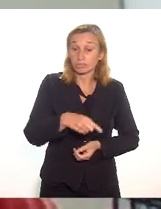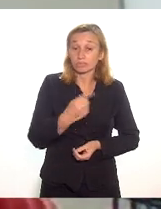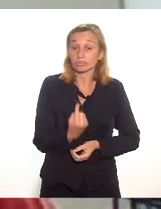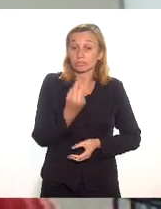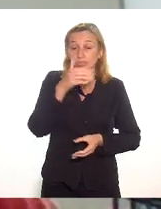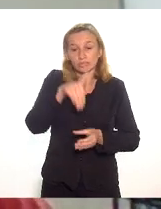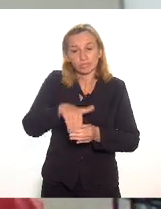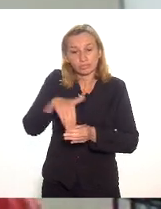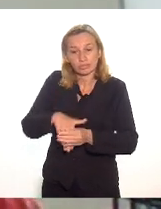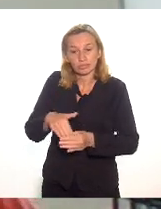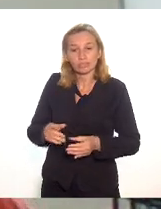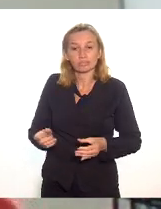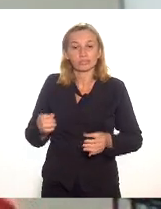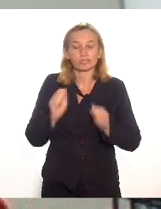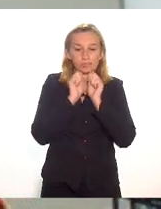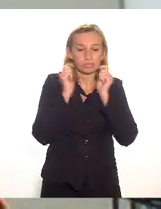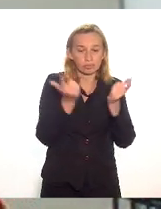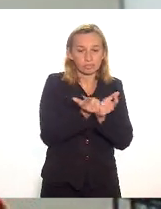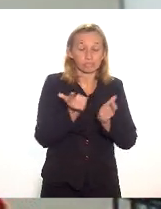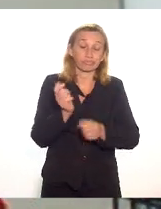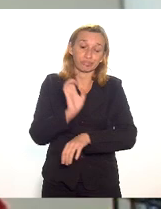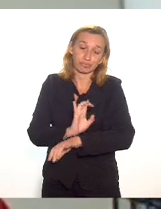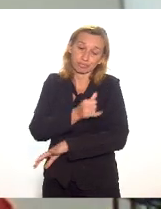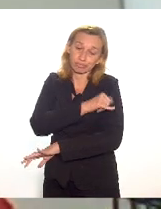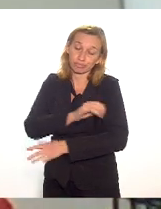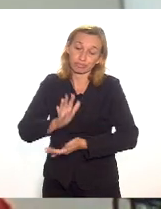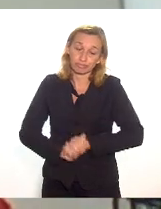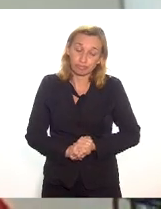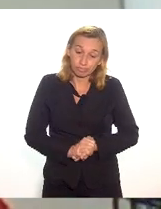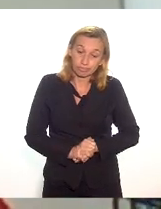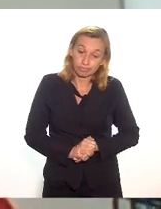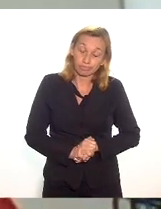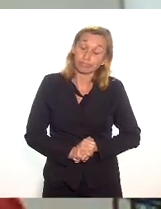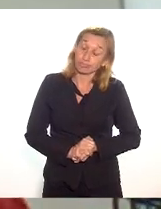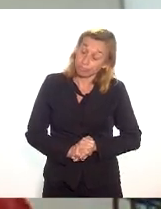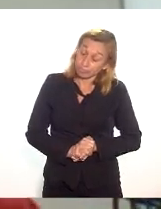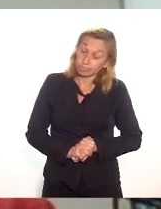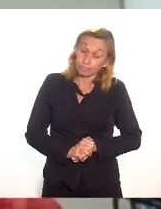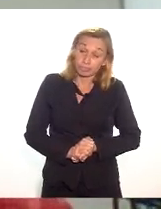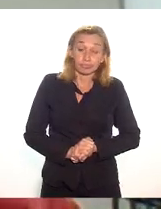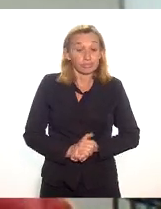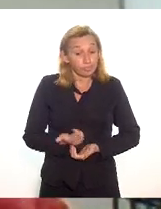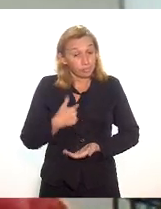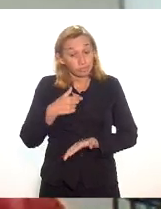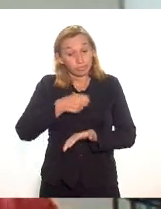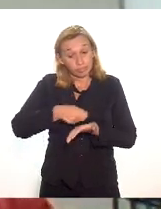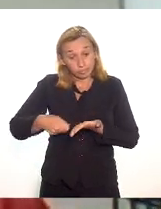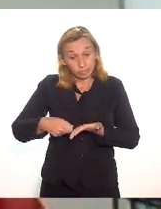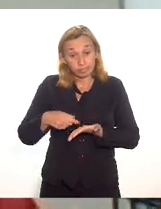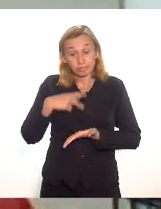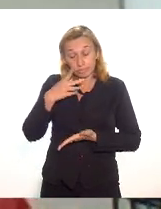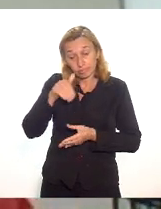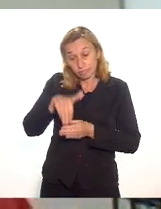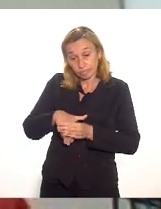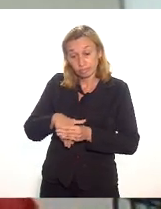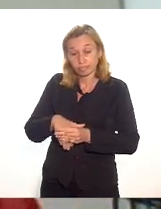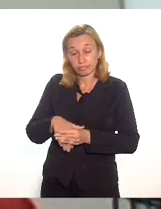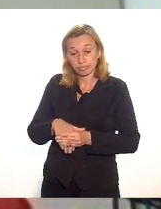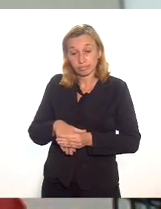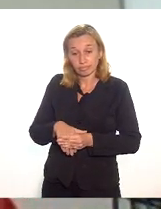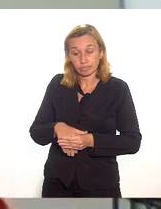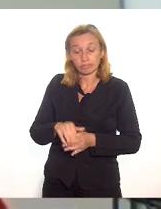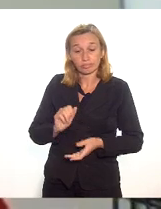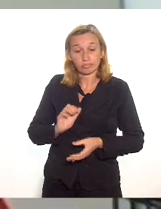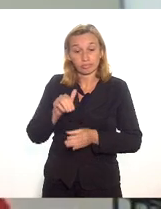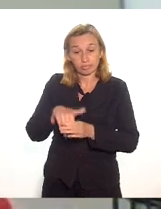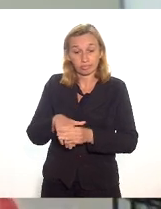votação realizada na Assembleia Legislativa do Estado do Rio de Janeiro. Eu tinha me inscrito para declarar meu voto a favor desse